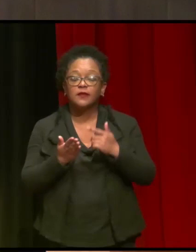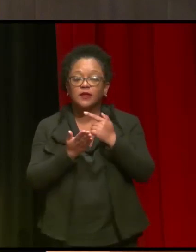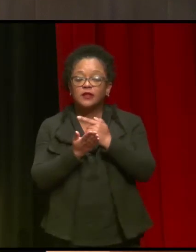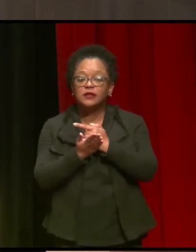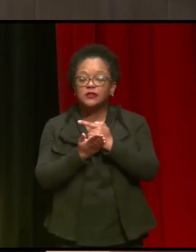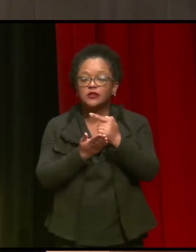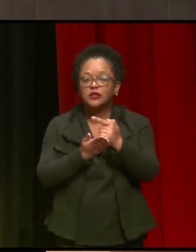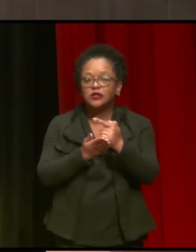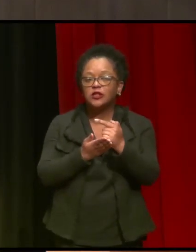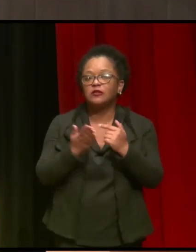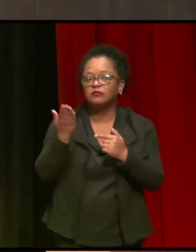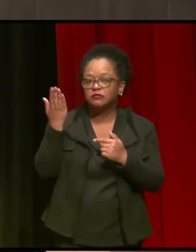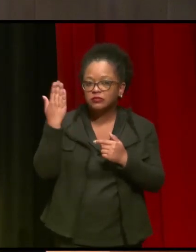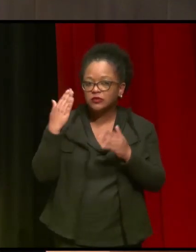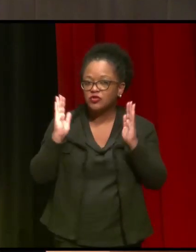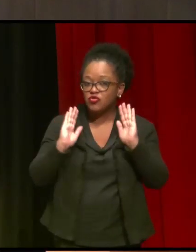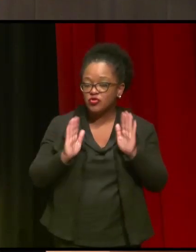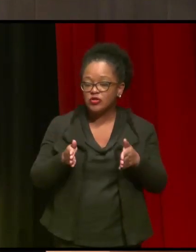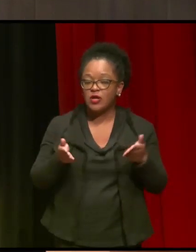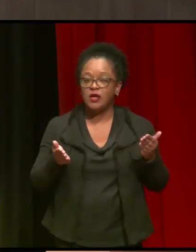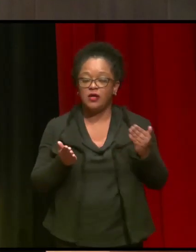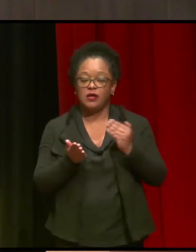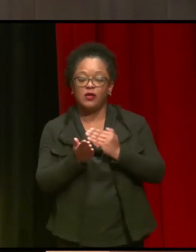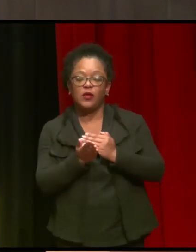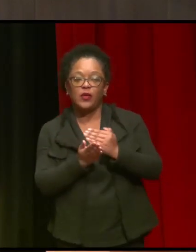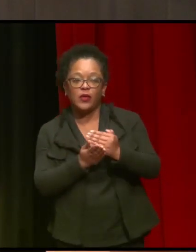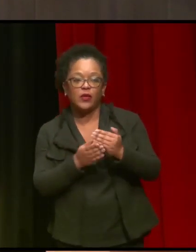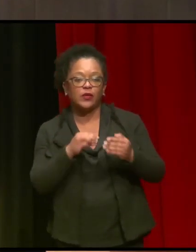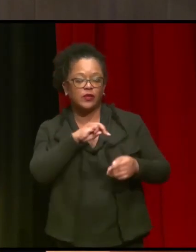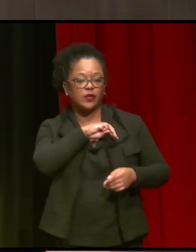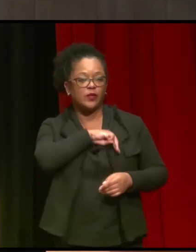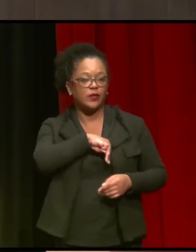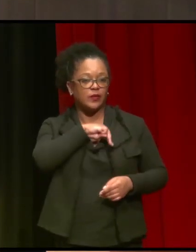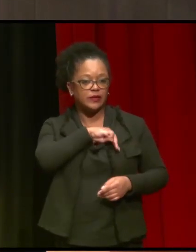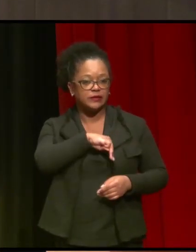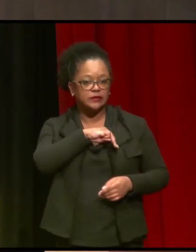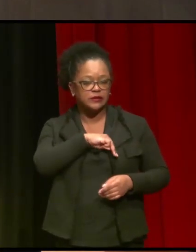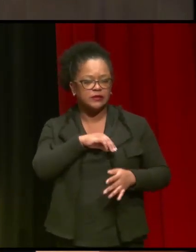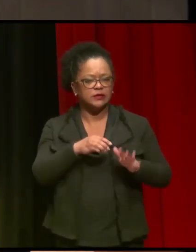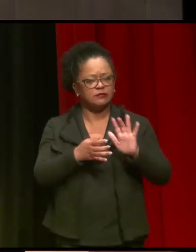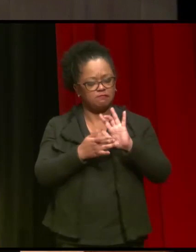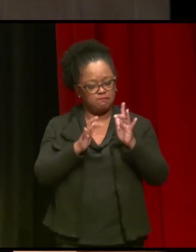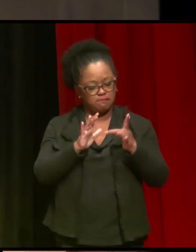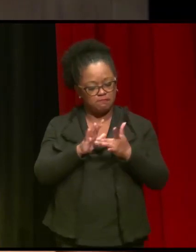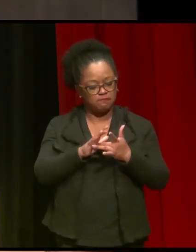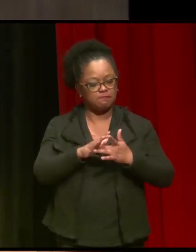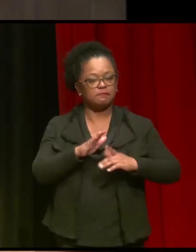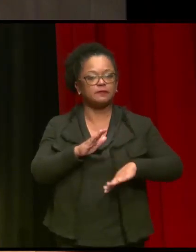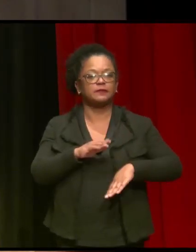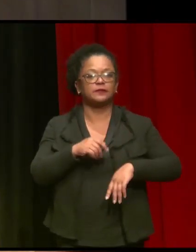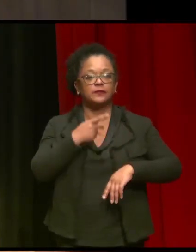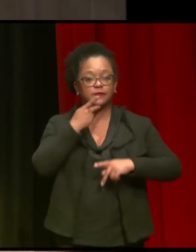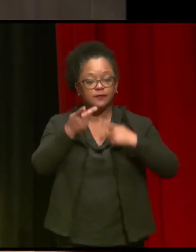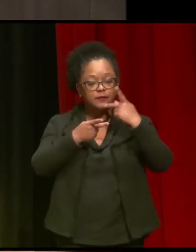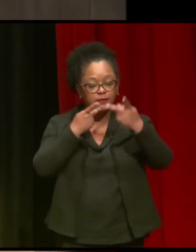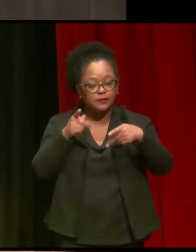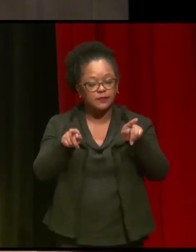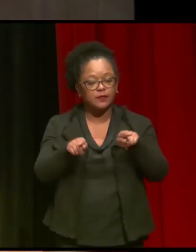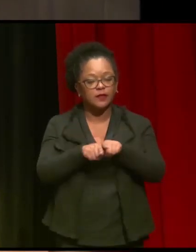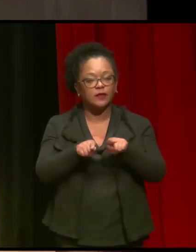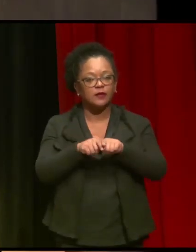Mateus está falando sobre isso. Ele fala assim, ó, o ministério de Jesus é um ministério de palavras e ações, e ele